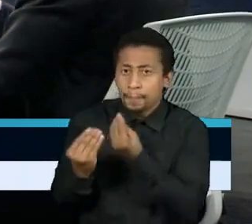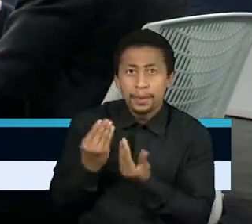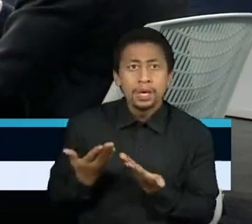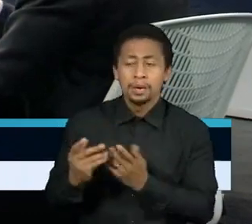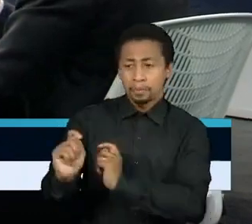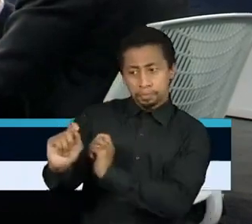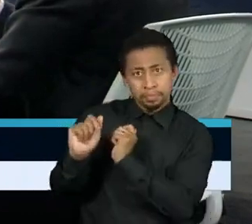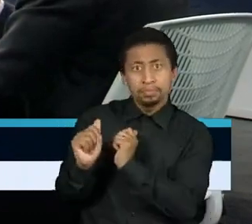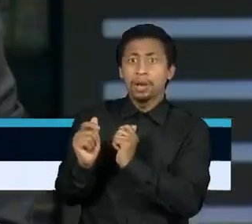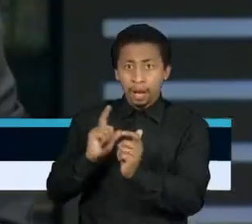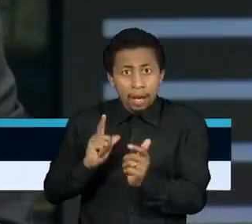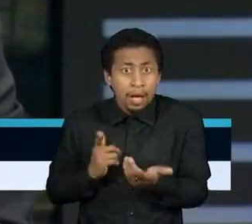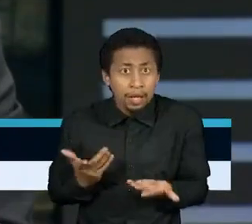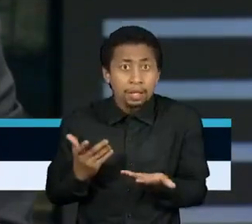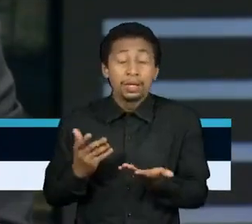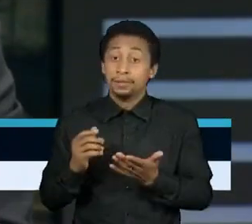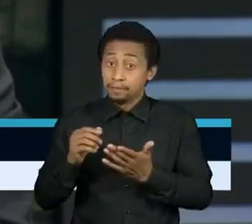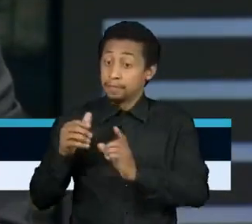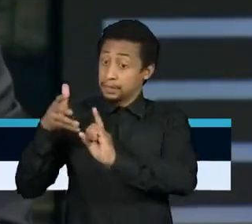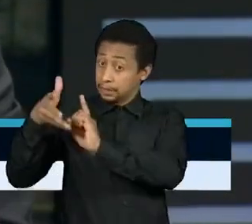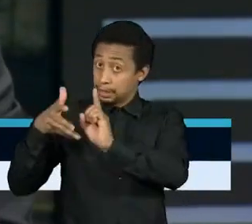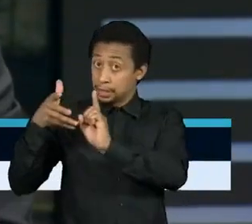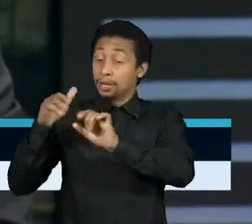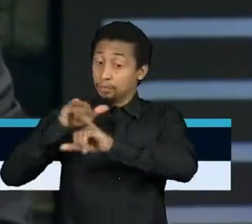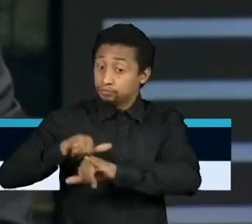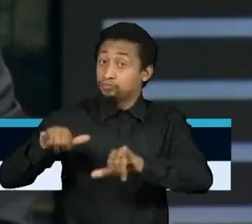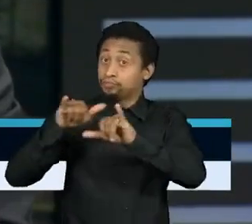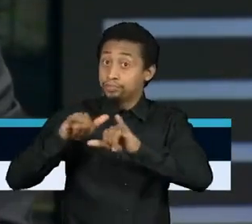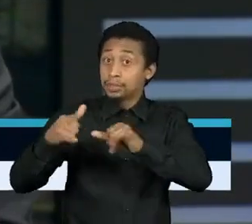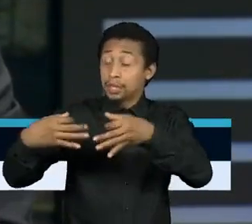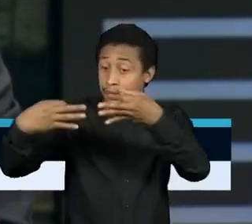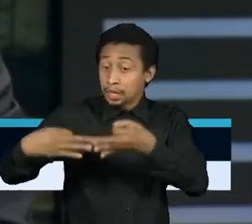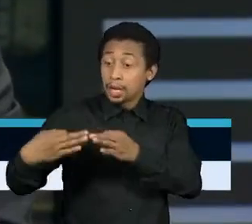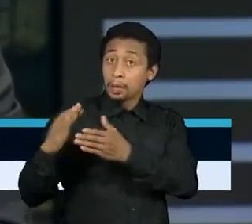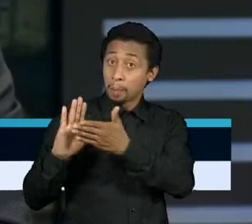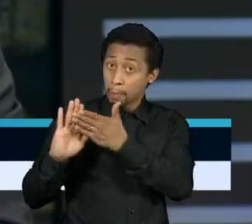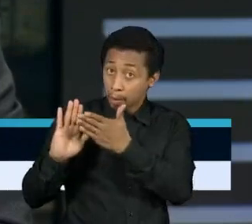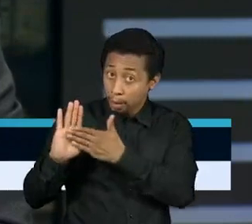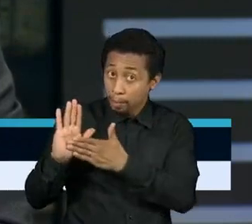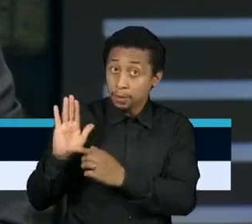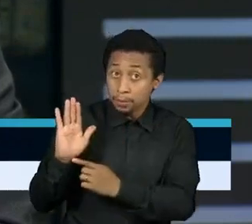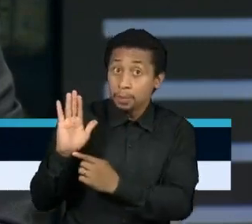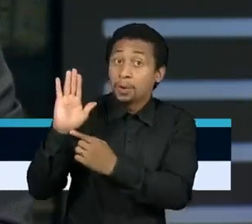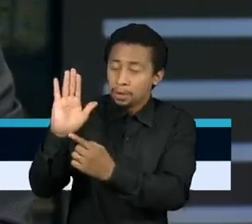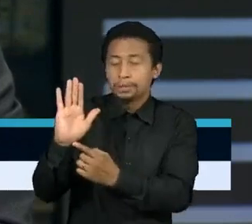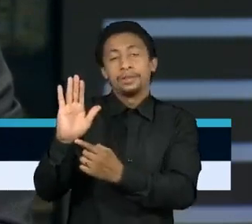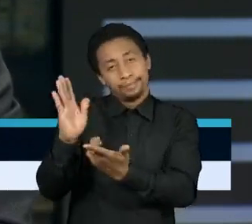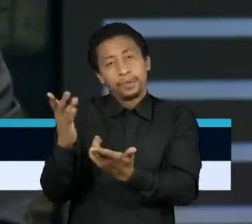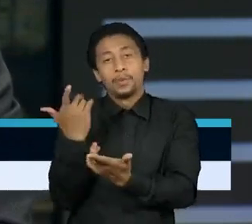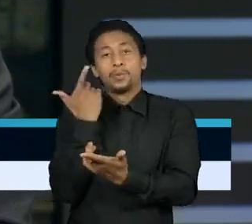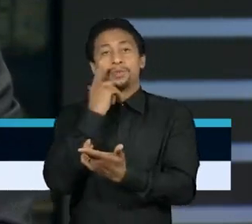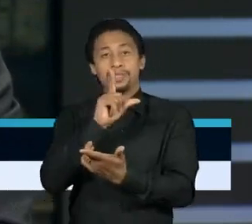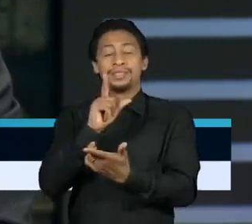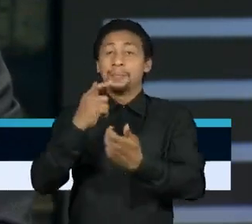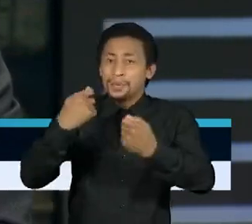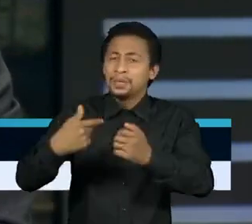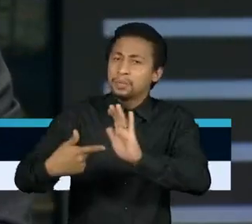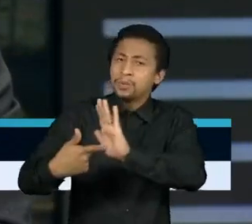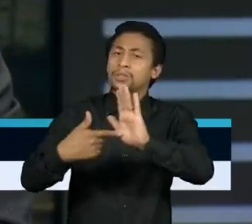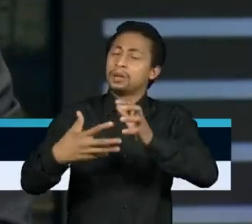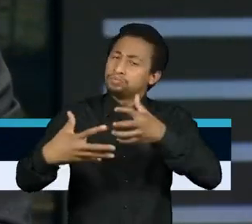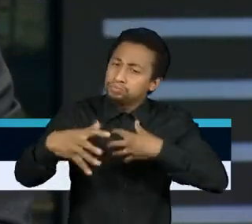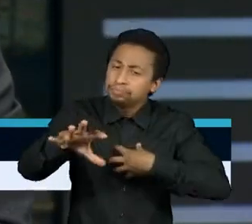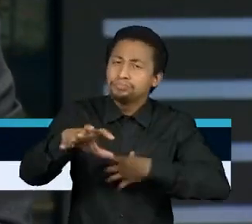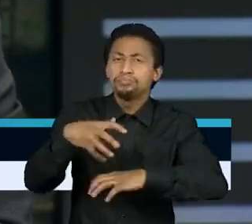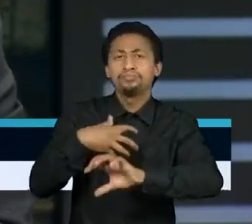conseguir encaixar melhor esse discurso, porque a eleição do ano que vem será também uma eleição daquele que tiver mais empatia. O que